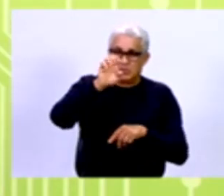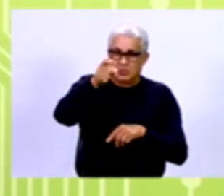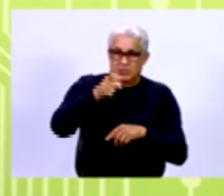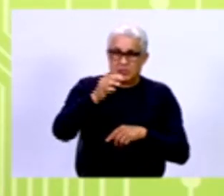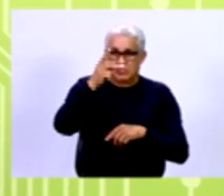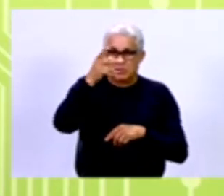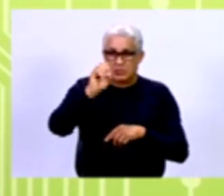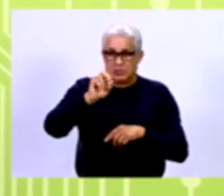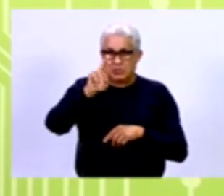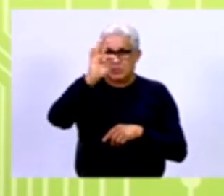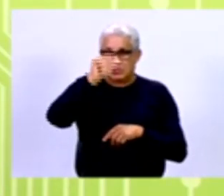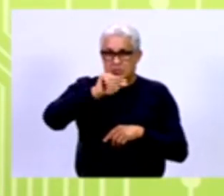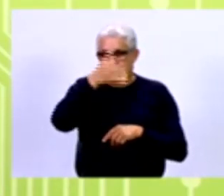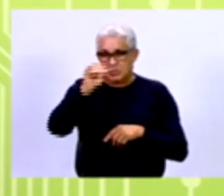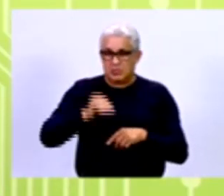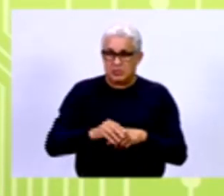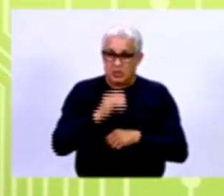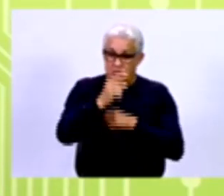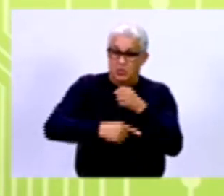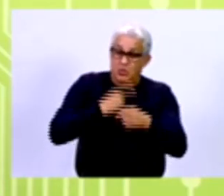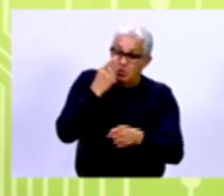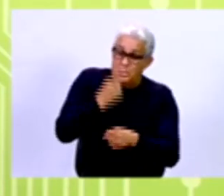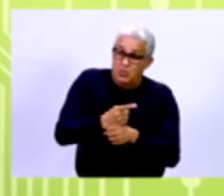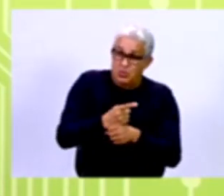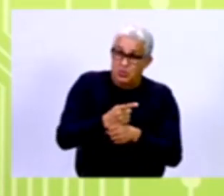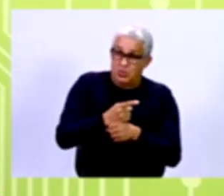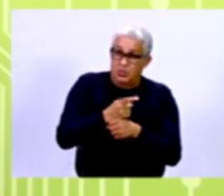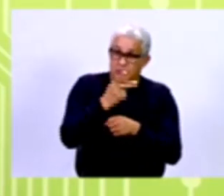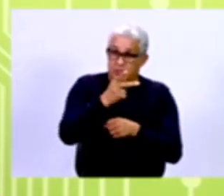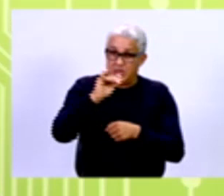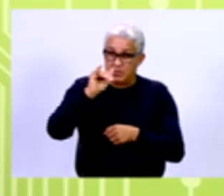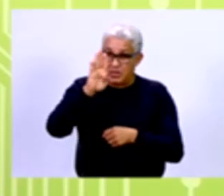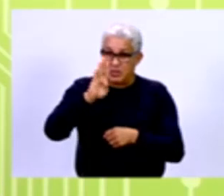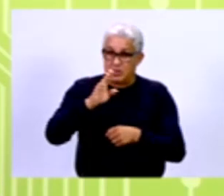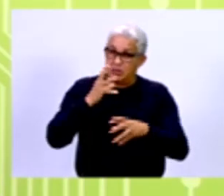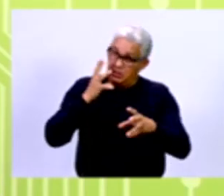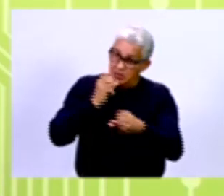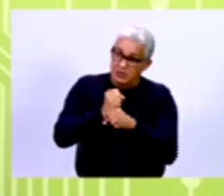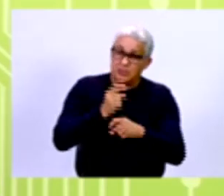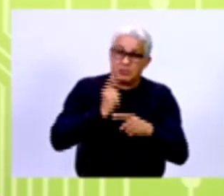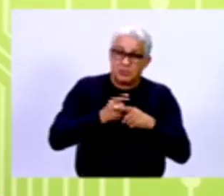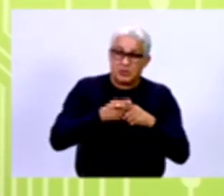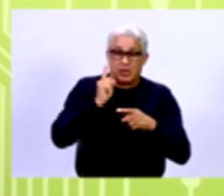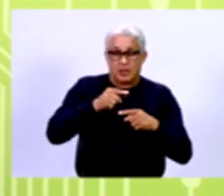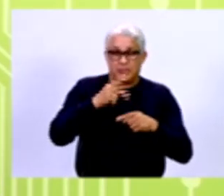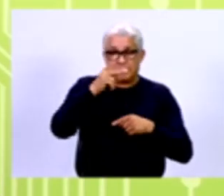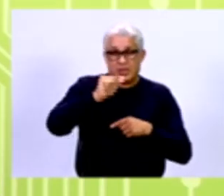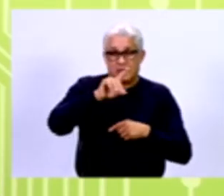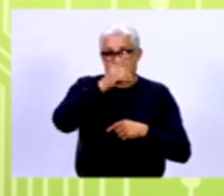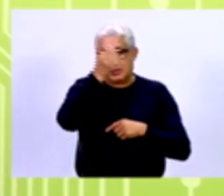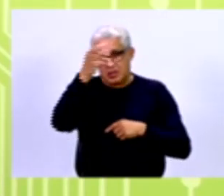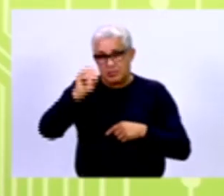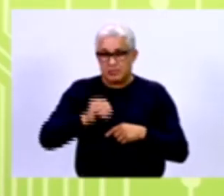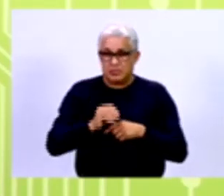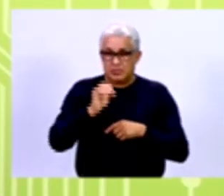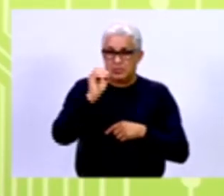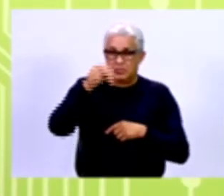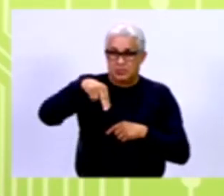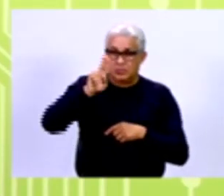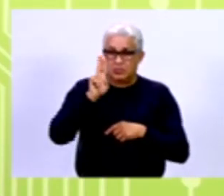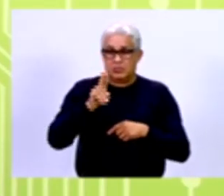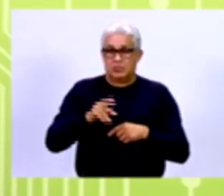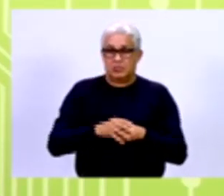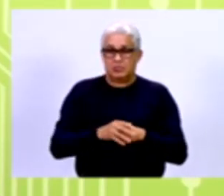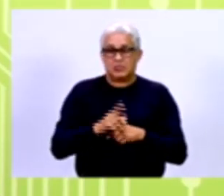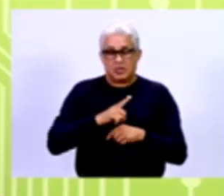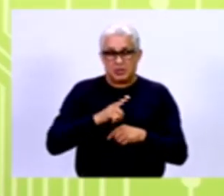um determinado período, normalmente um ano, geralmente um ano. Por que um ano? Porque esse é o padrão, como eu disse, que a ONU adota